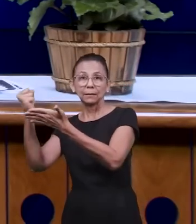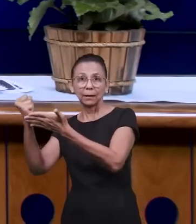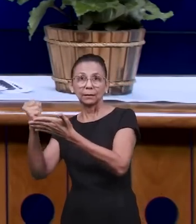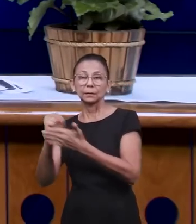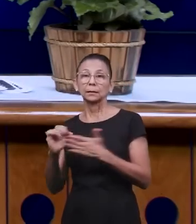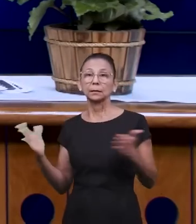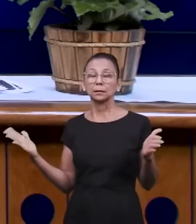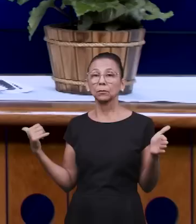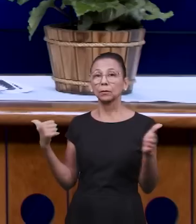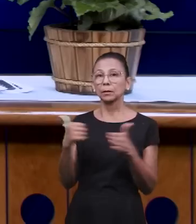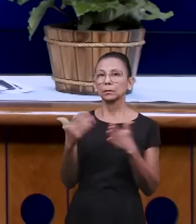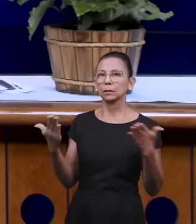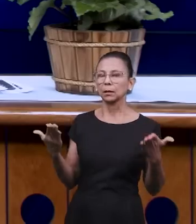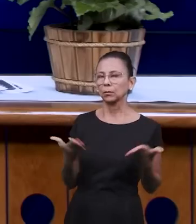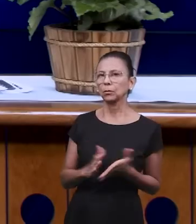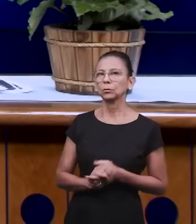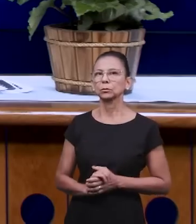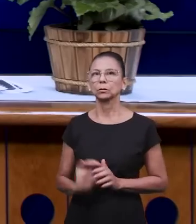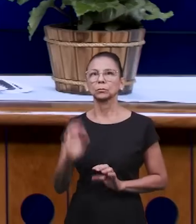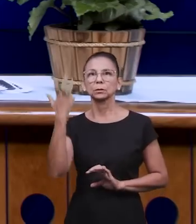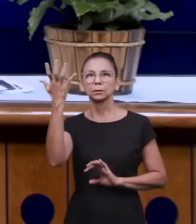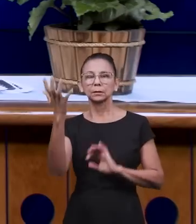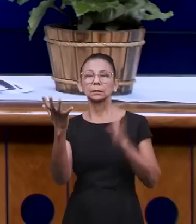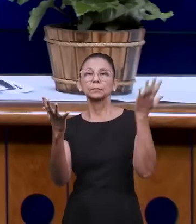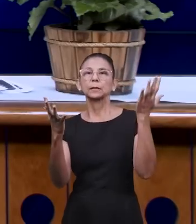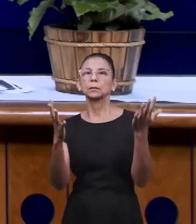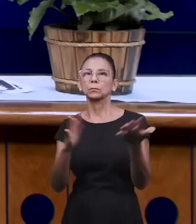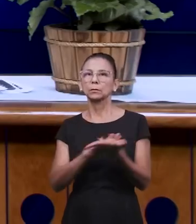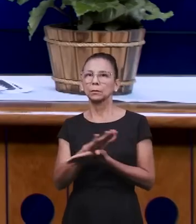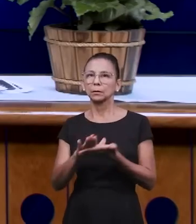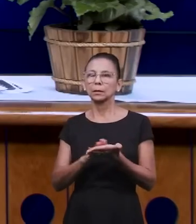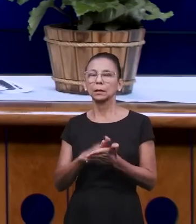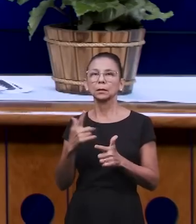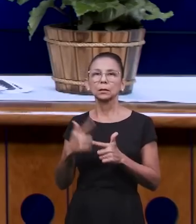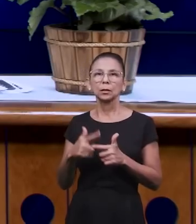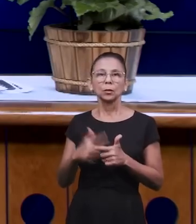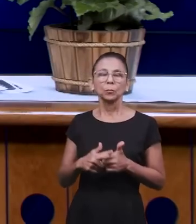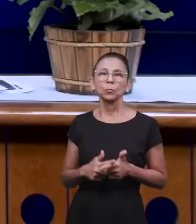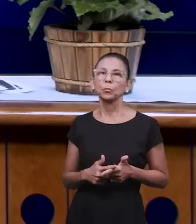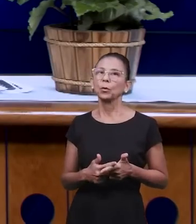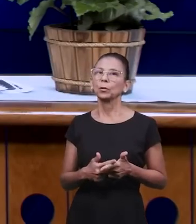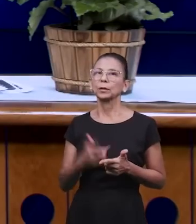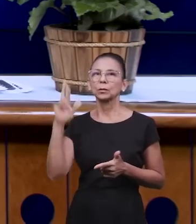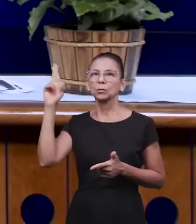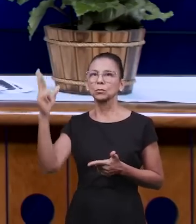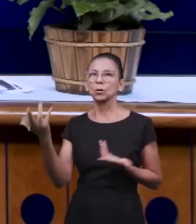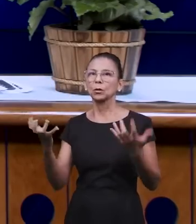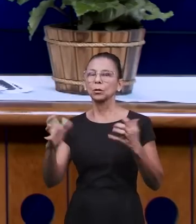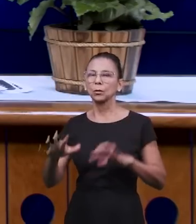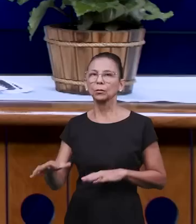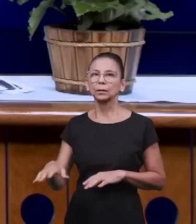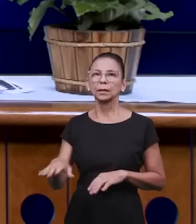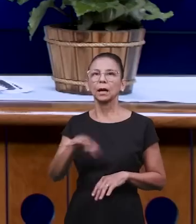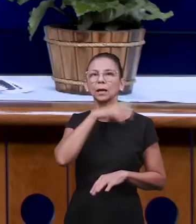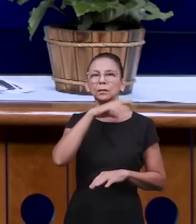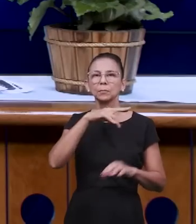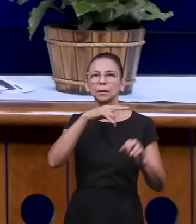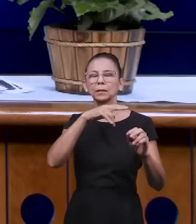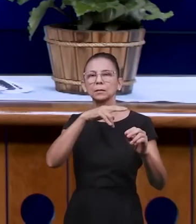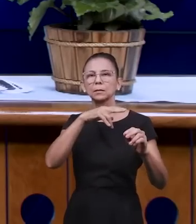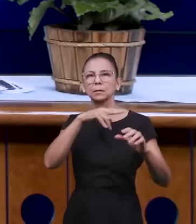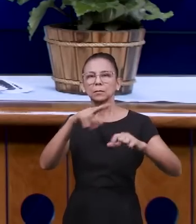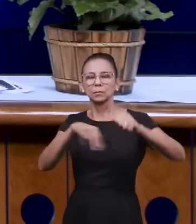a Inglaterra se retirou e a Israel, o primeiro-ministro Ben Gurion, promulgou o ato da